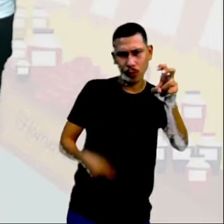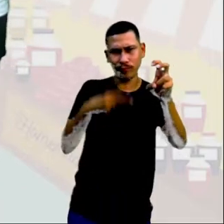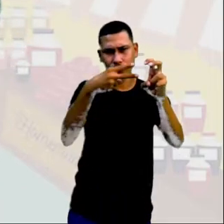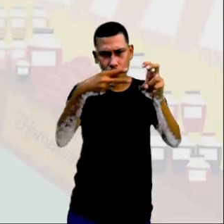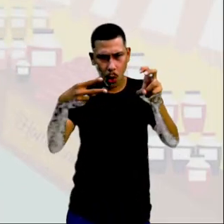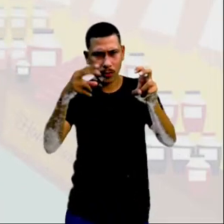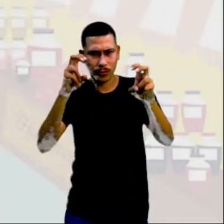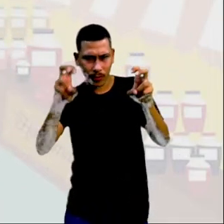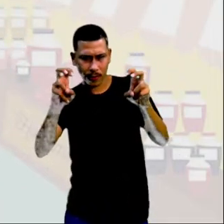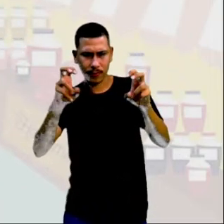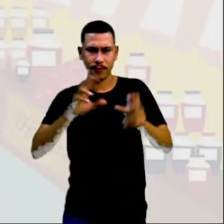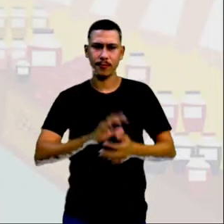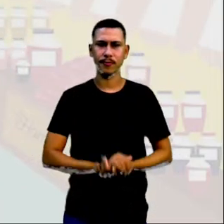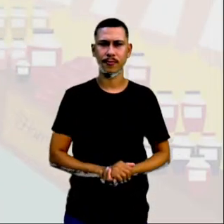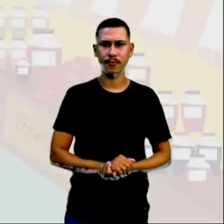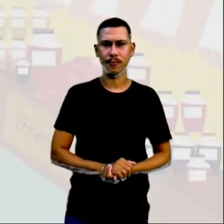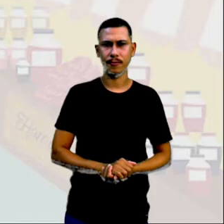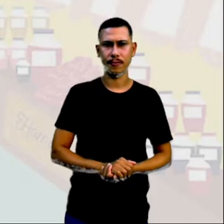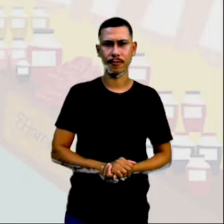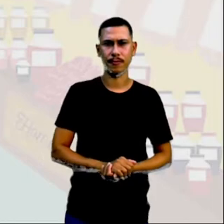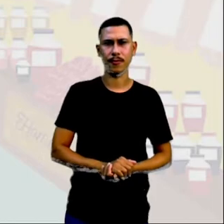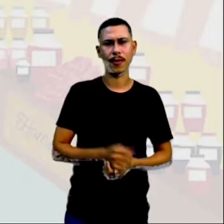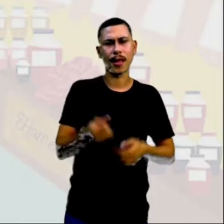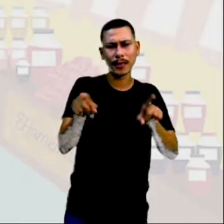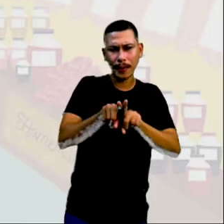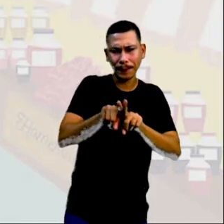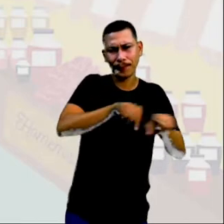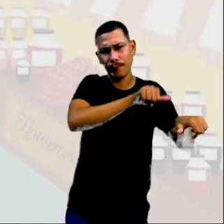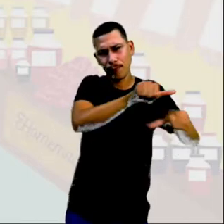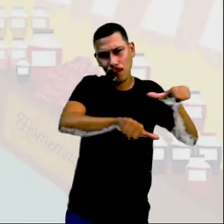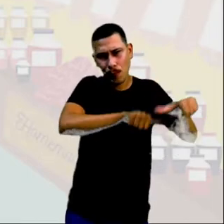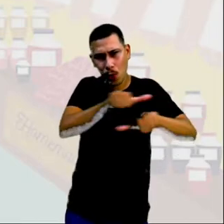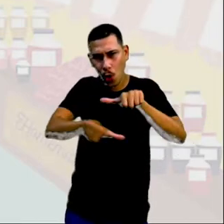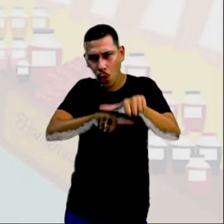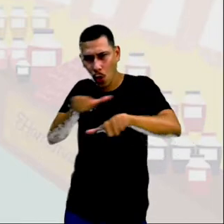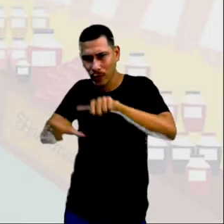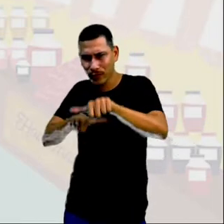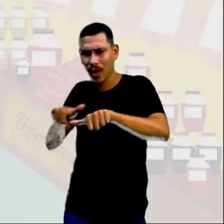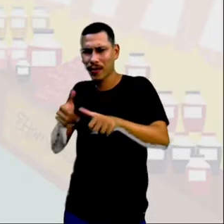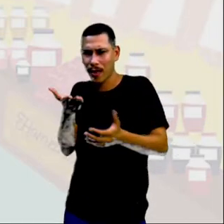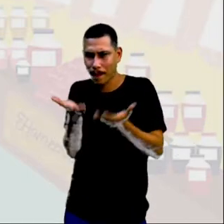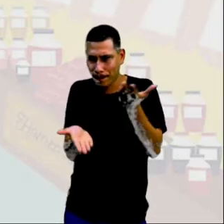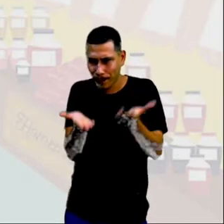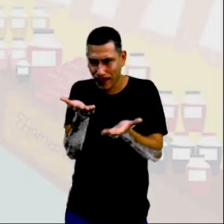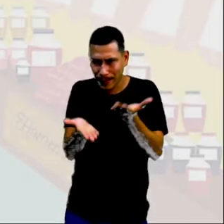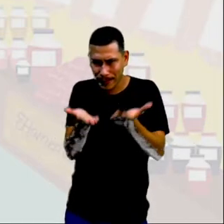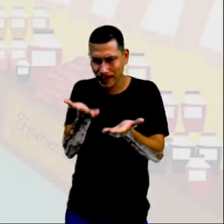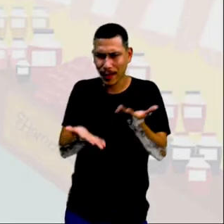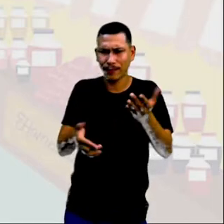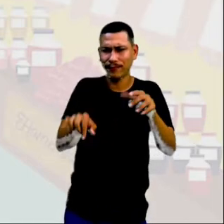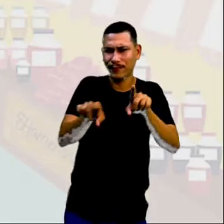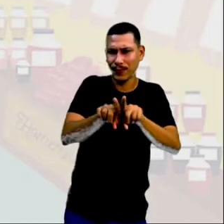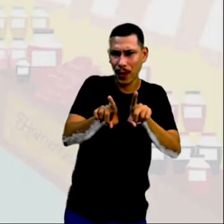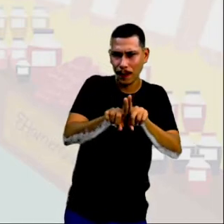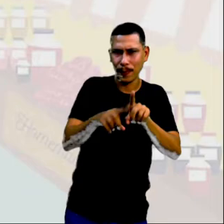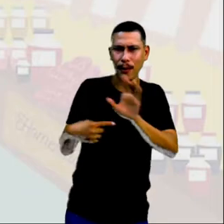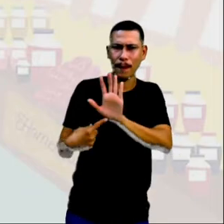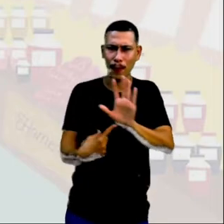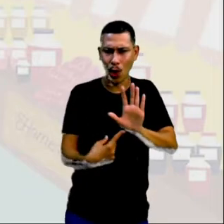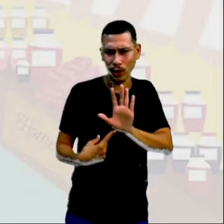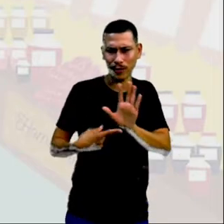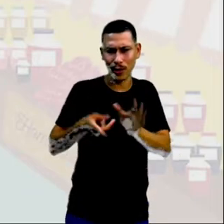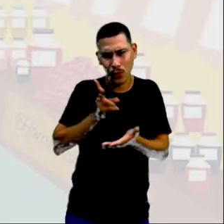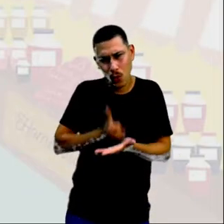bom? Mas outras operações que nós fizermos do lado de lá e do lado de cá ao mesmo tempo vão